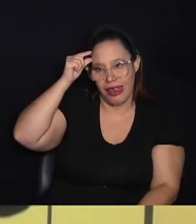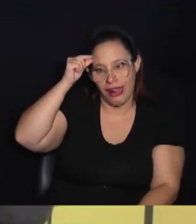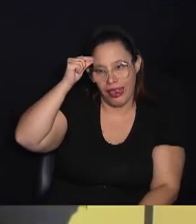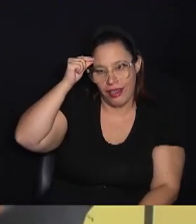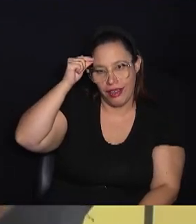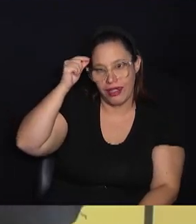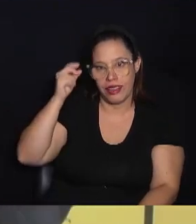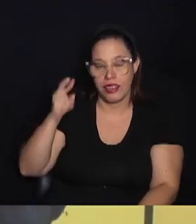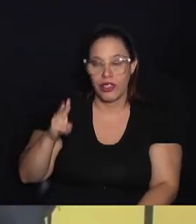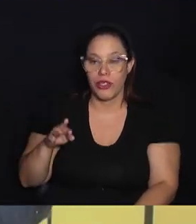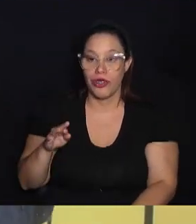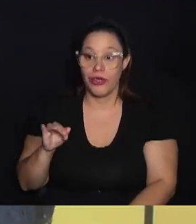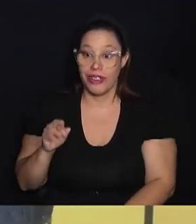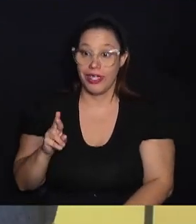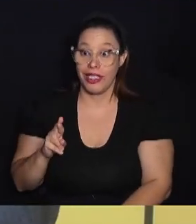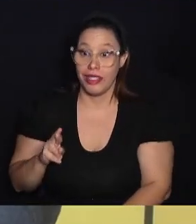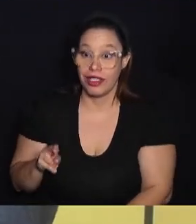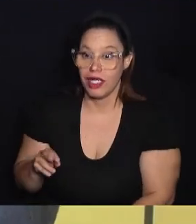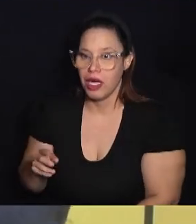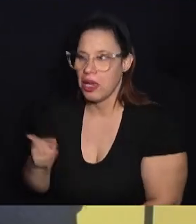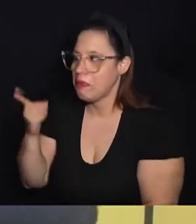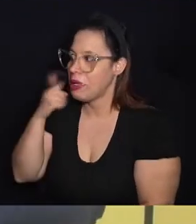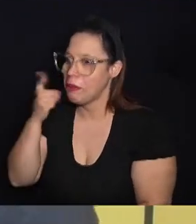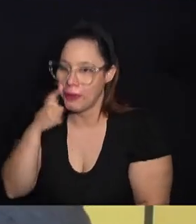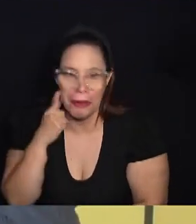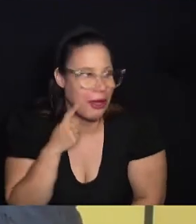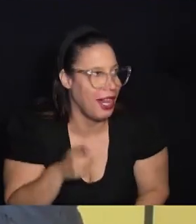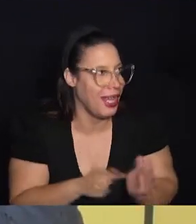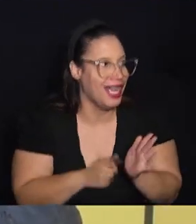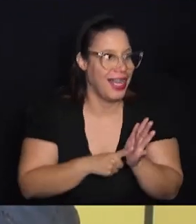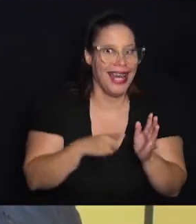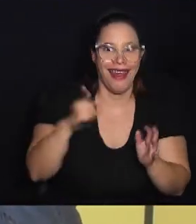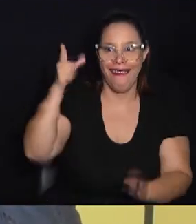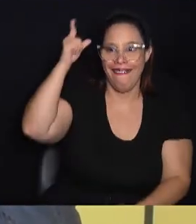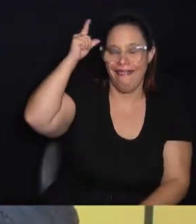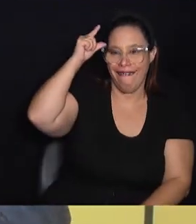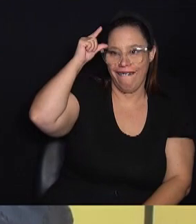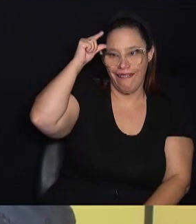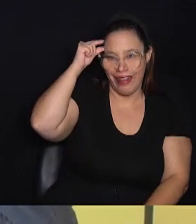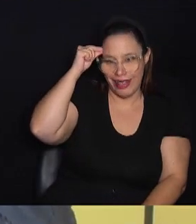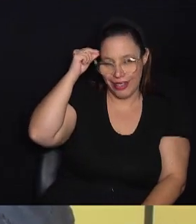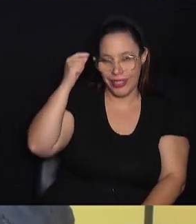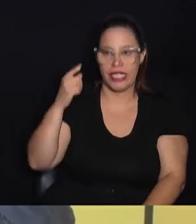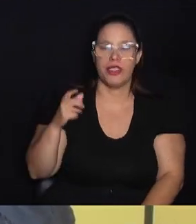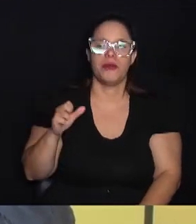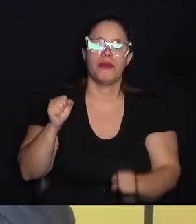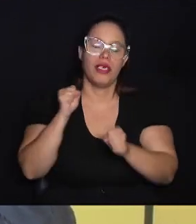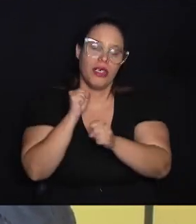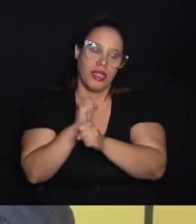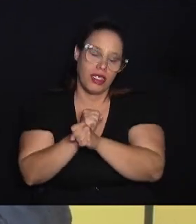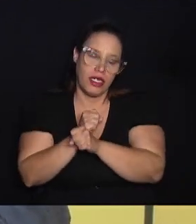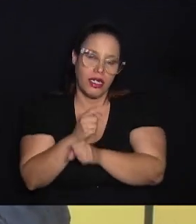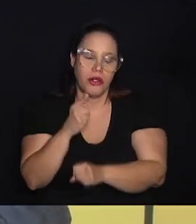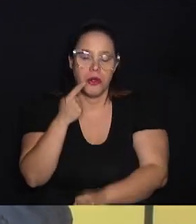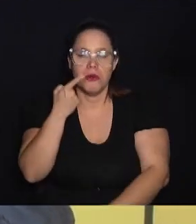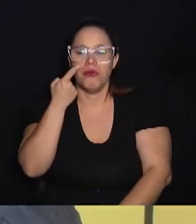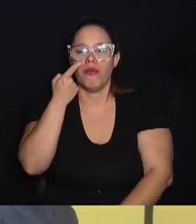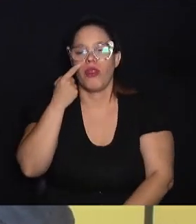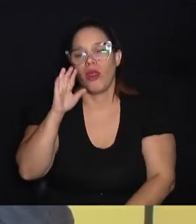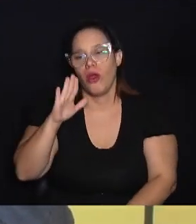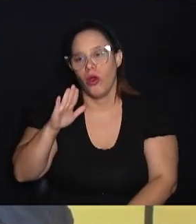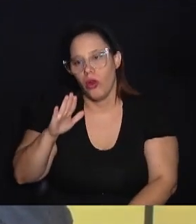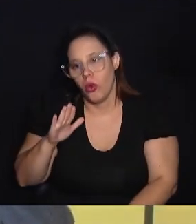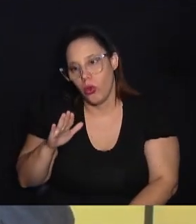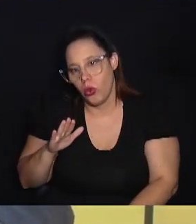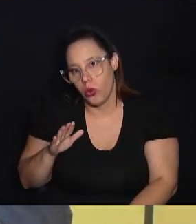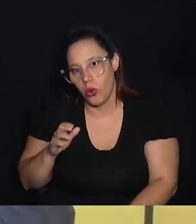luta e fuga então e mostra esse sistema parar para prestar atenção na respiração fazer as respirações pausadas